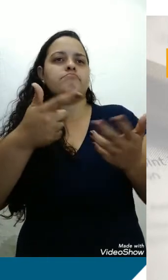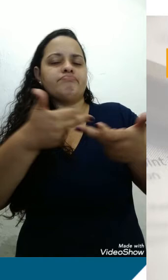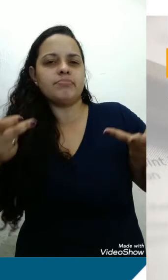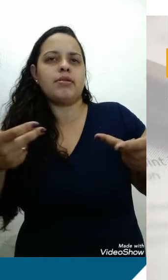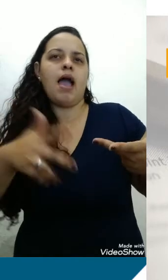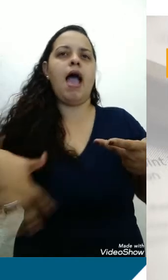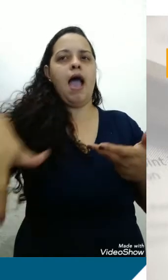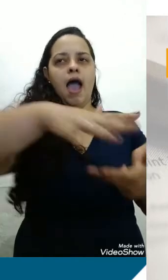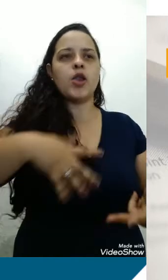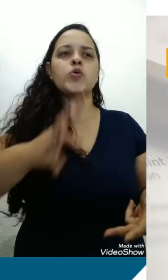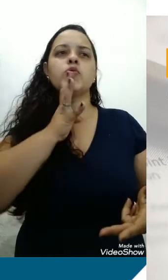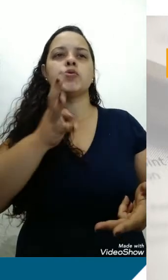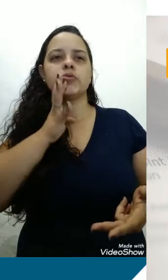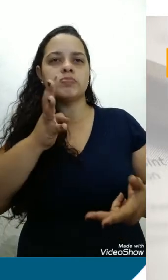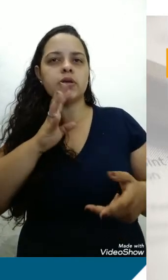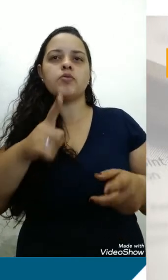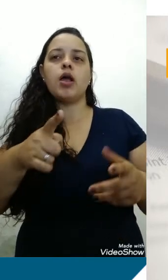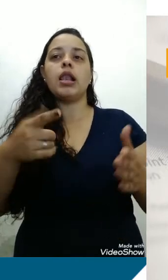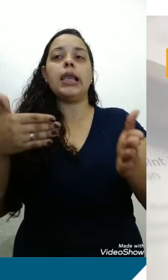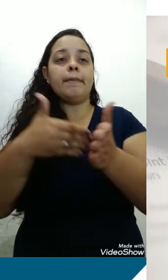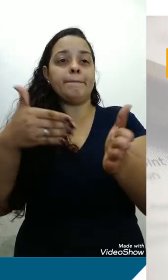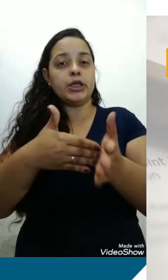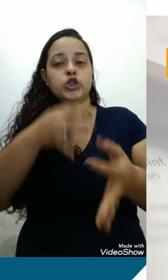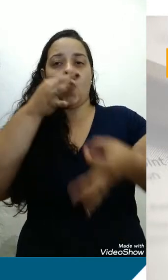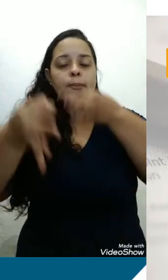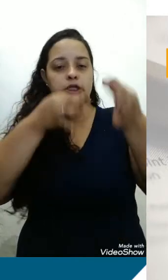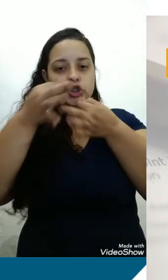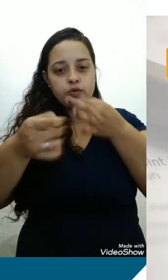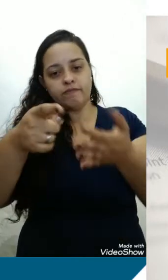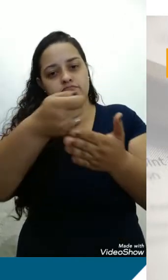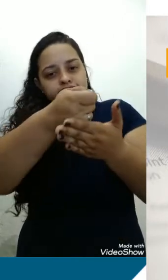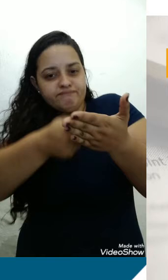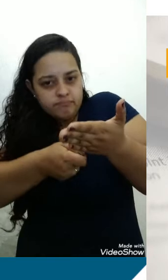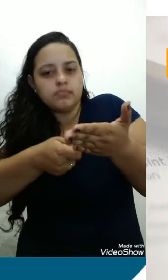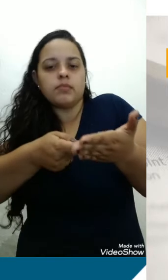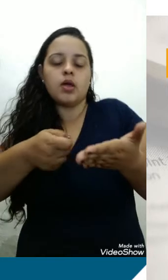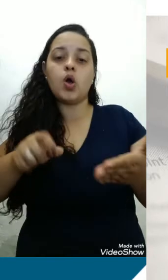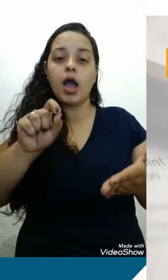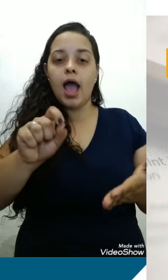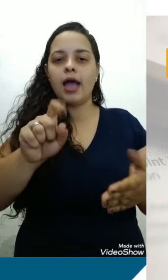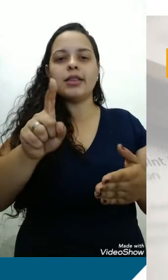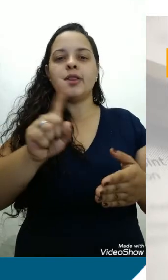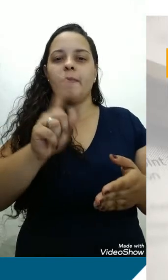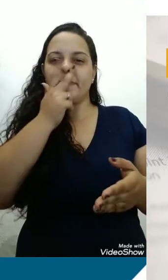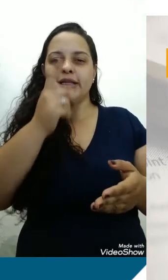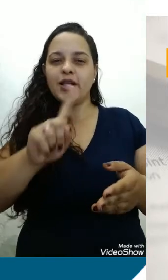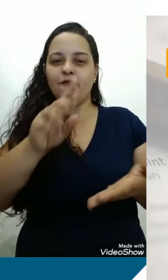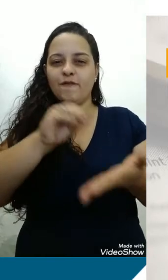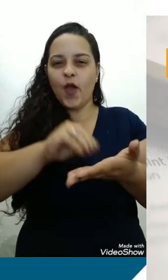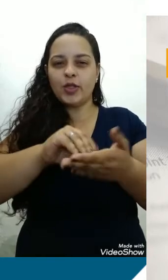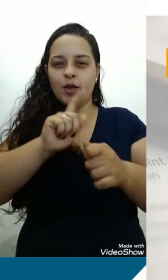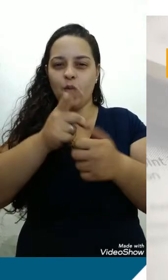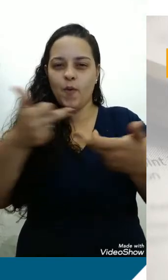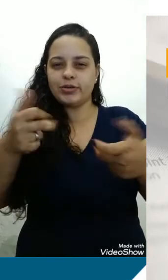áreas de conhecimento, dentro dos limites do texto dissertativo argumentativo em prosa. Num primeiro momento, pode não ficar tão claro